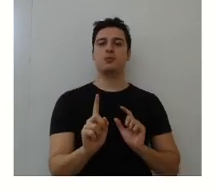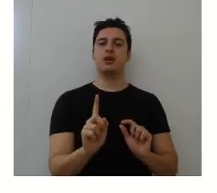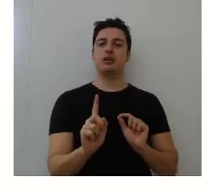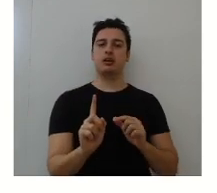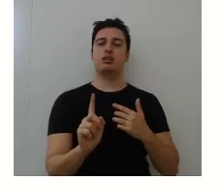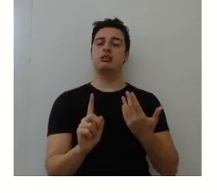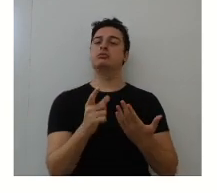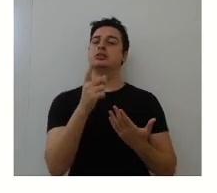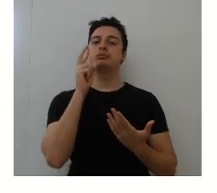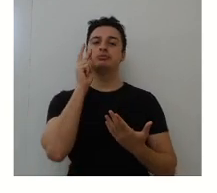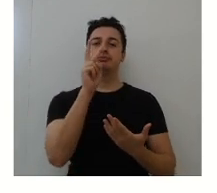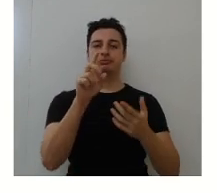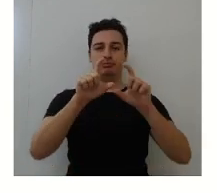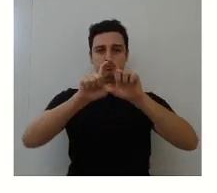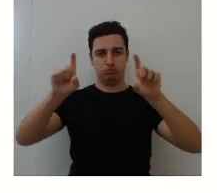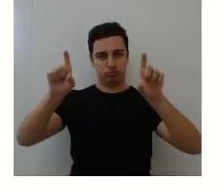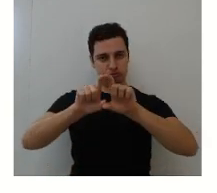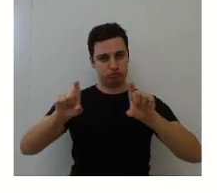para observar aqui,